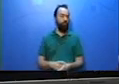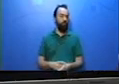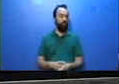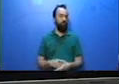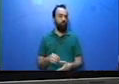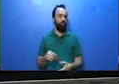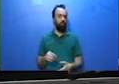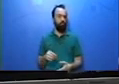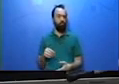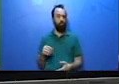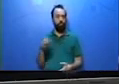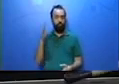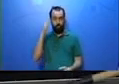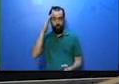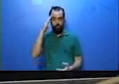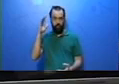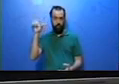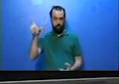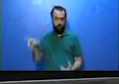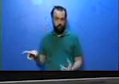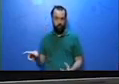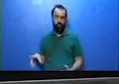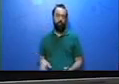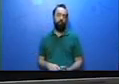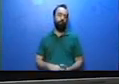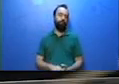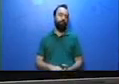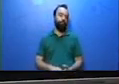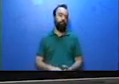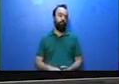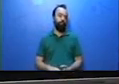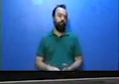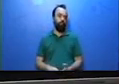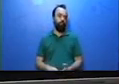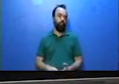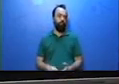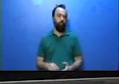do M. Entender, na lista do N.